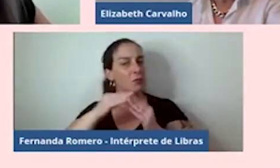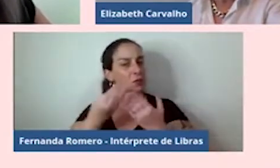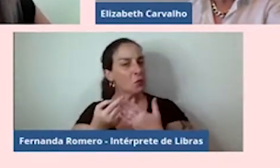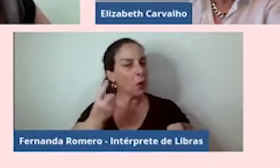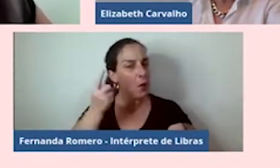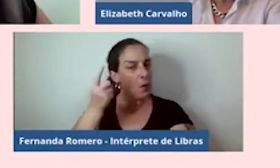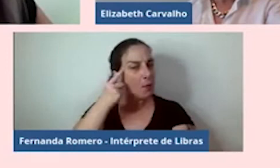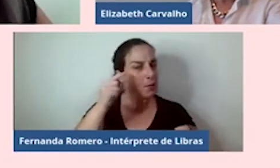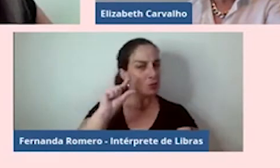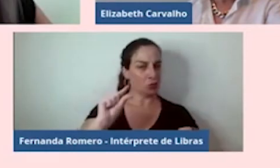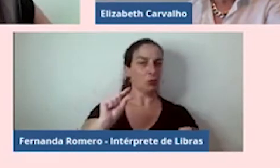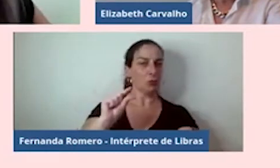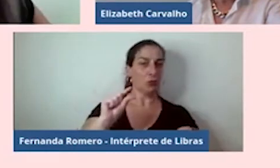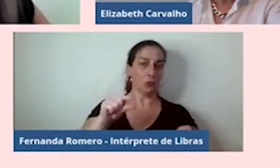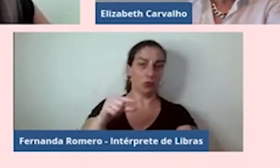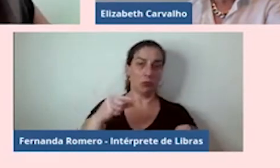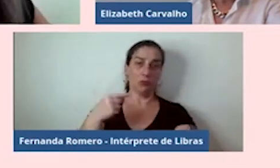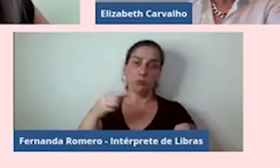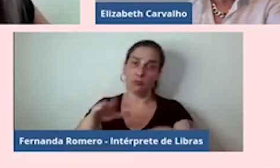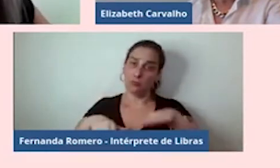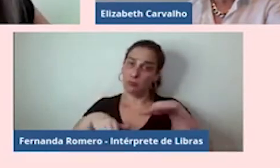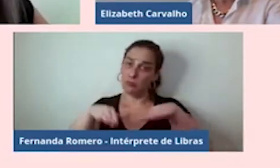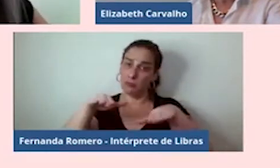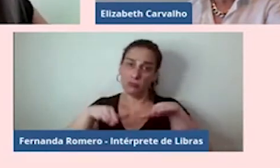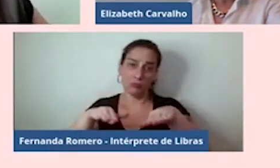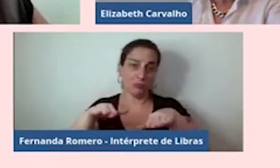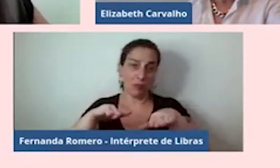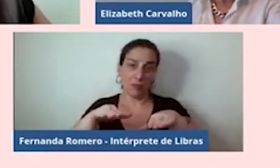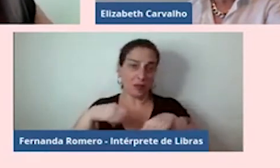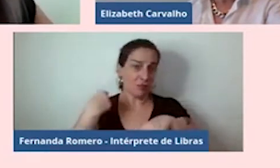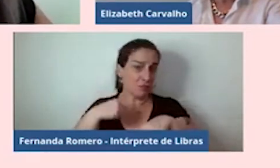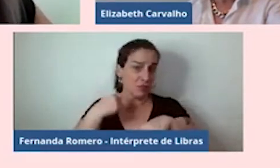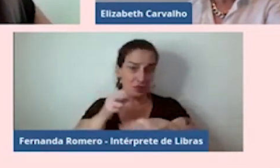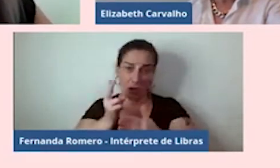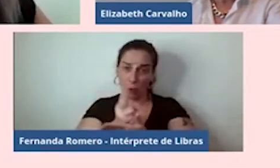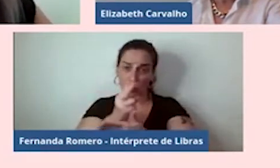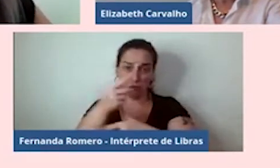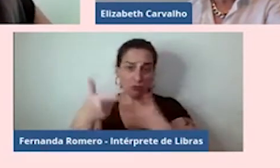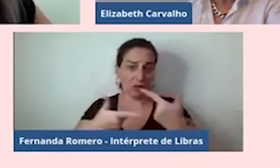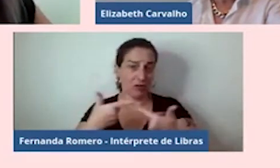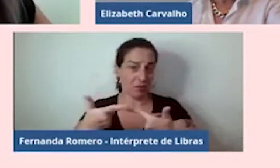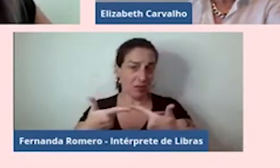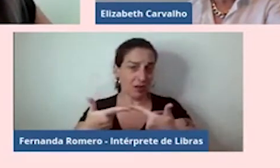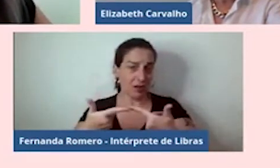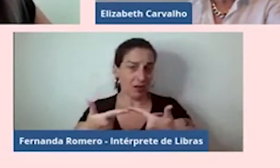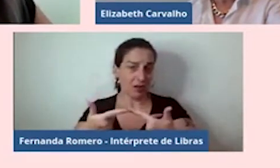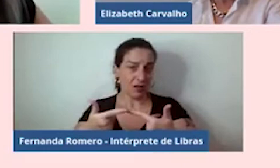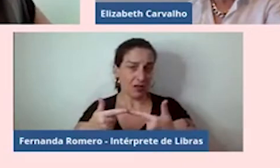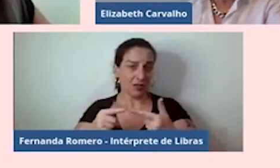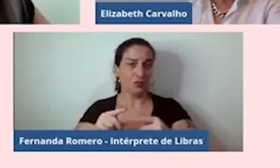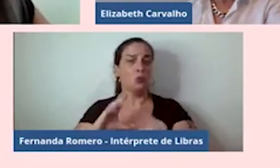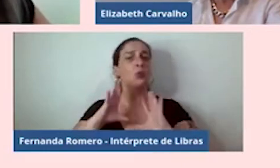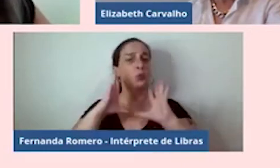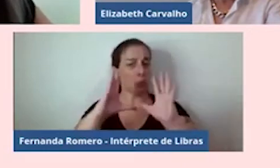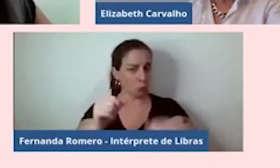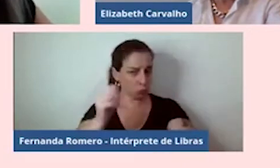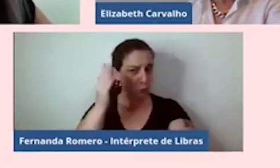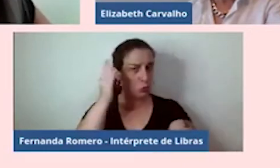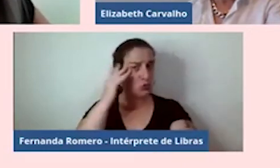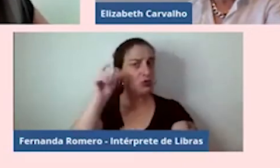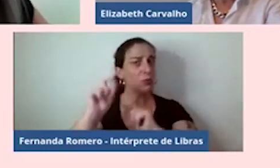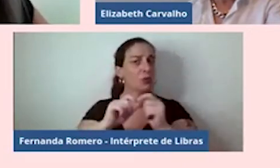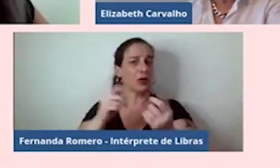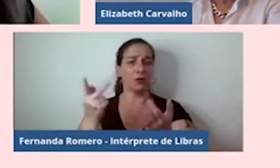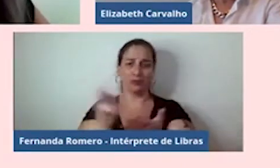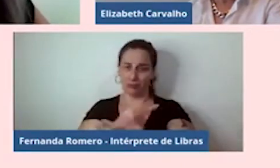precisaram? Porque tem os seus empregos, porque, né? Então, todo mundo sabe o que está acontecendo, o que está